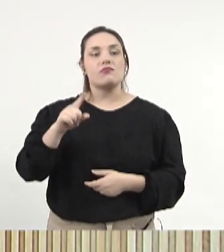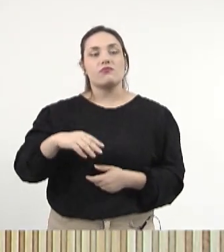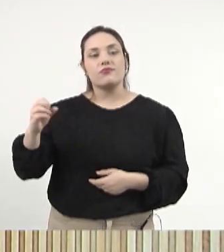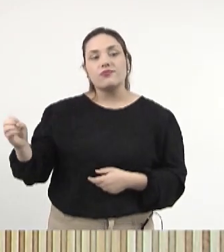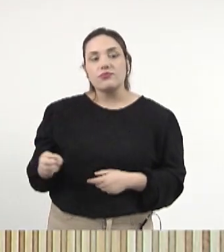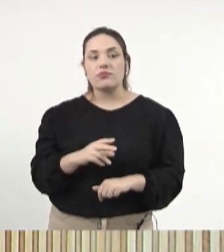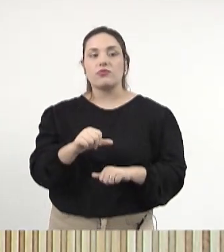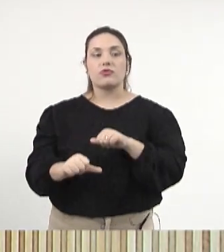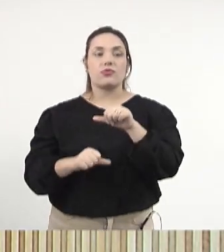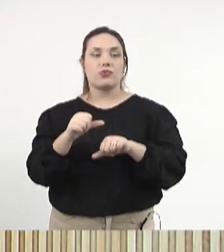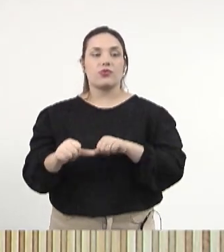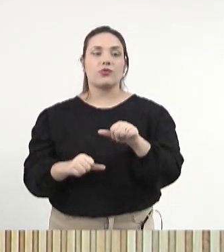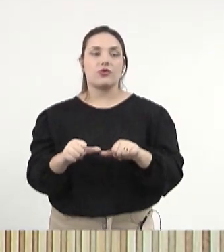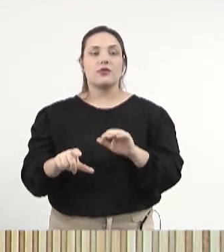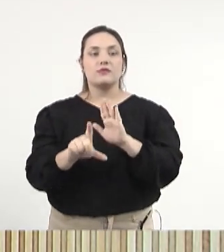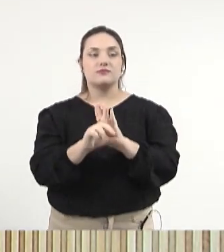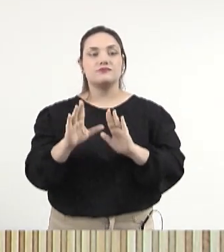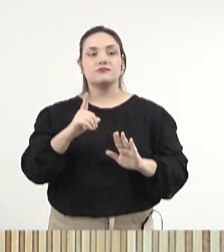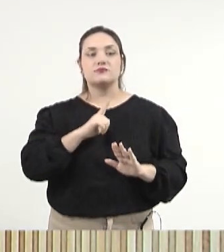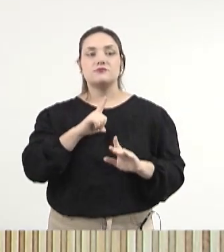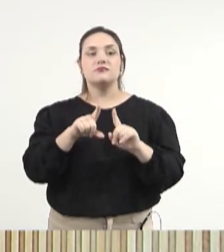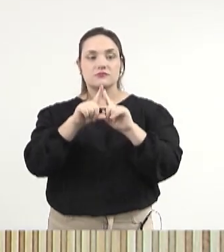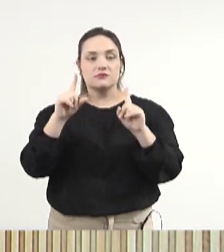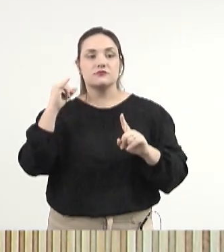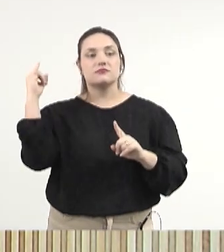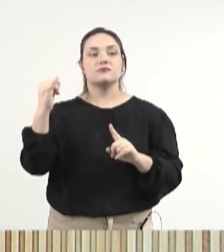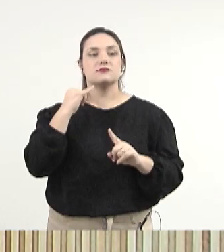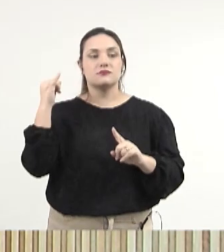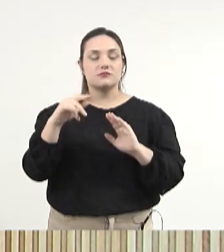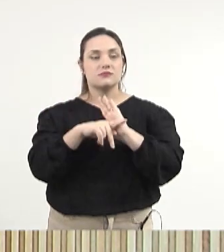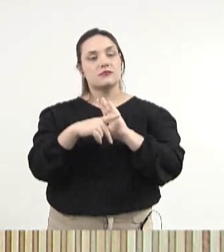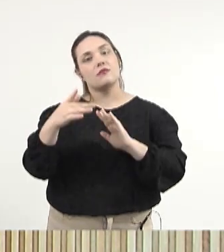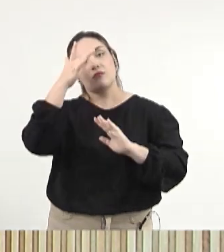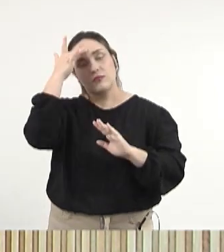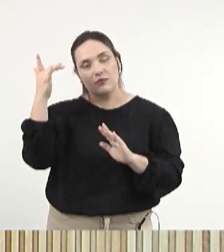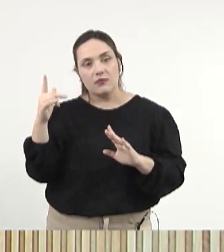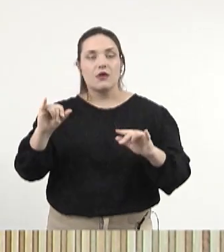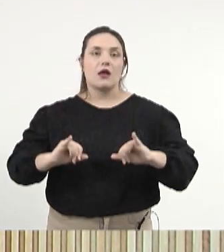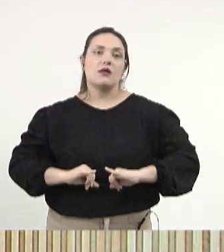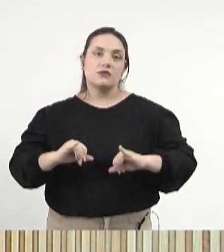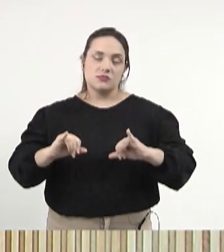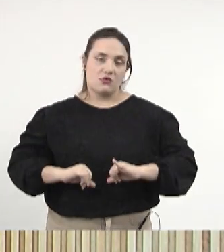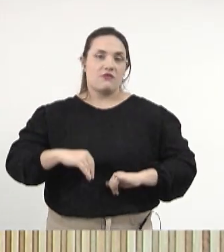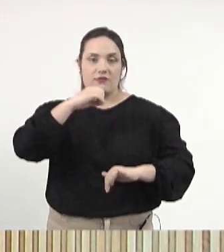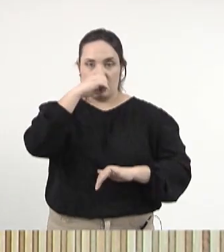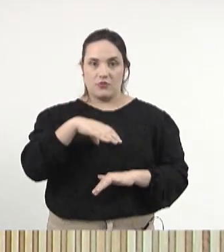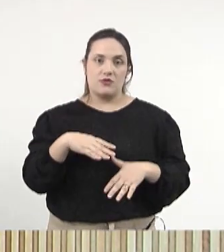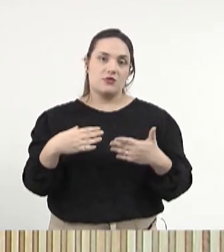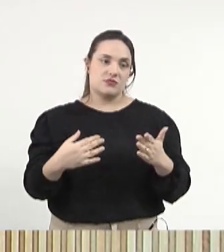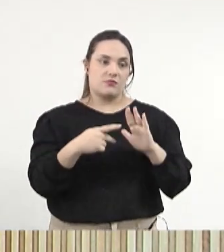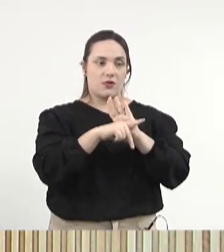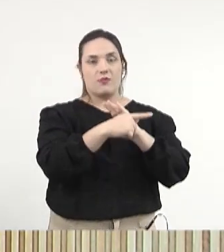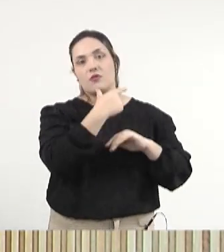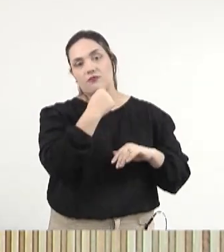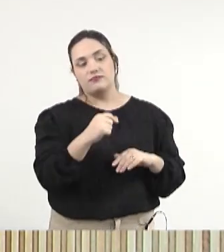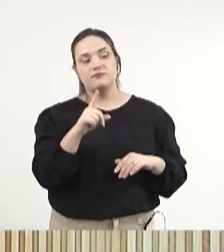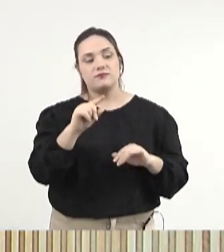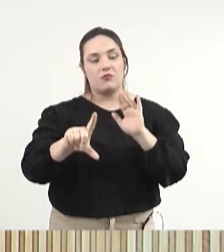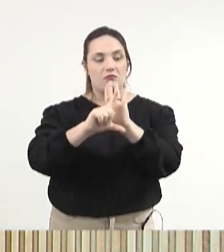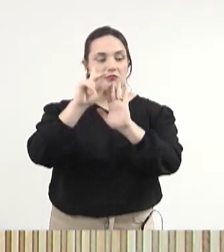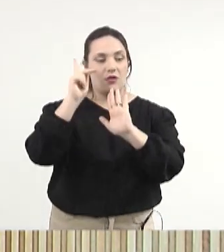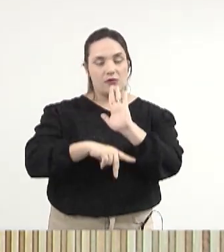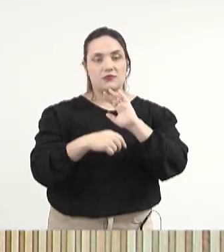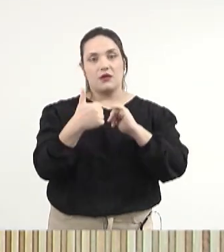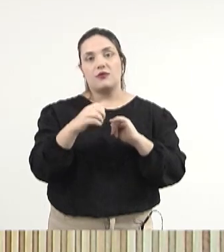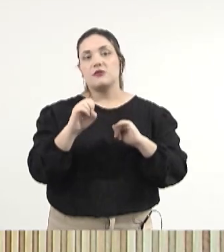inovação dentro dessa legislação que já existe, mas muito importante para quem, infelizmente, passa por toda uma situação como essa. Projeto de lei 105,